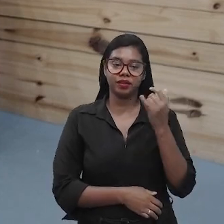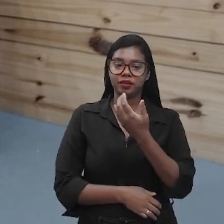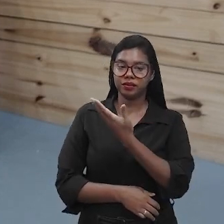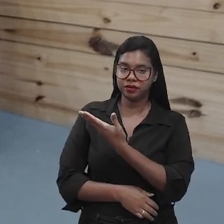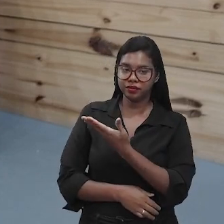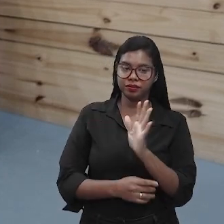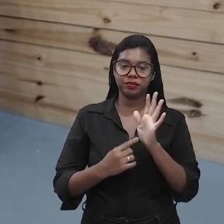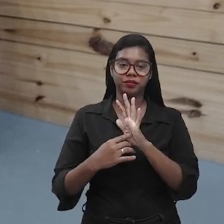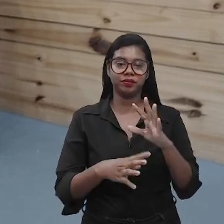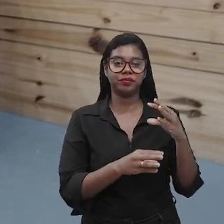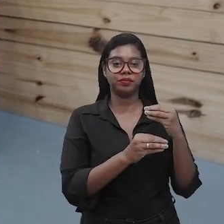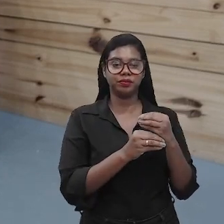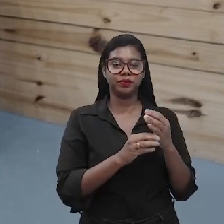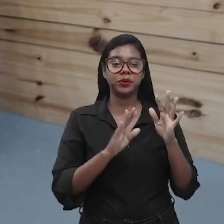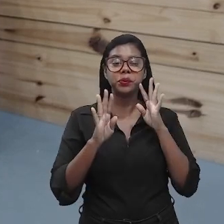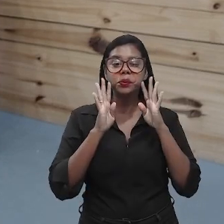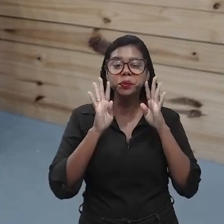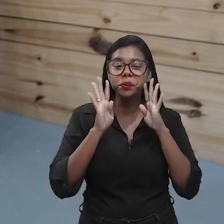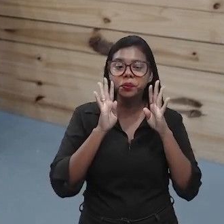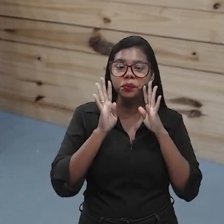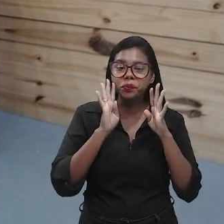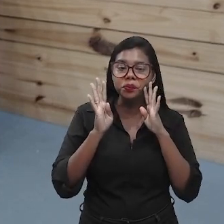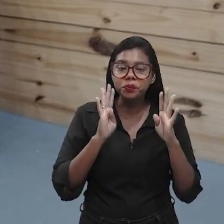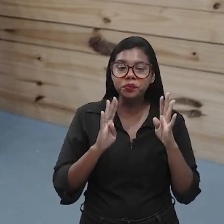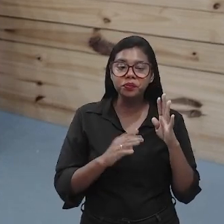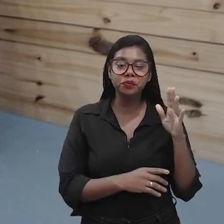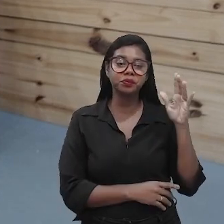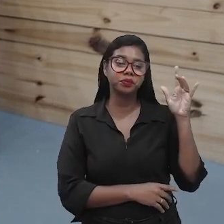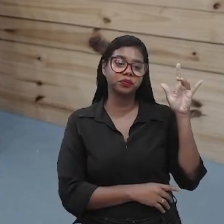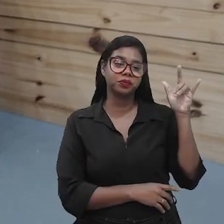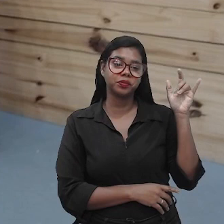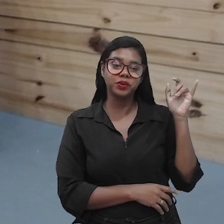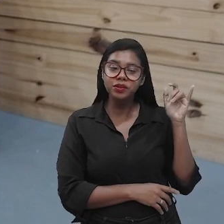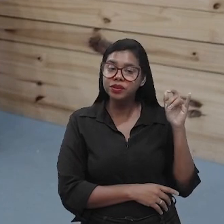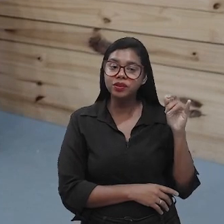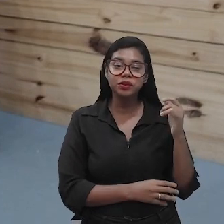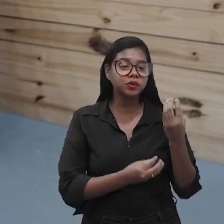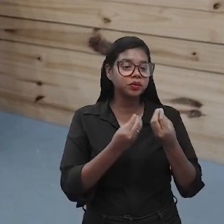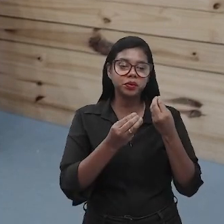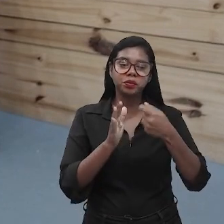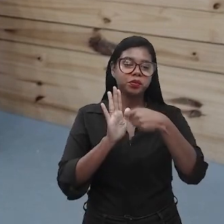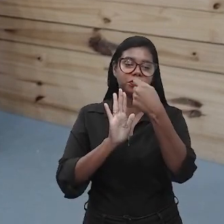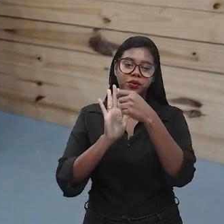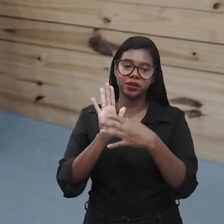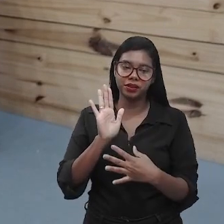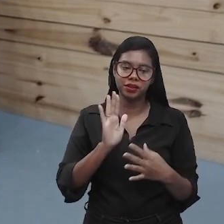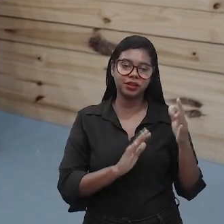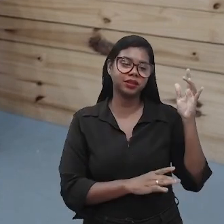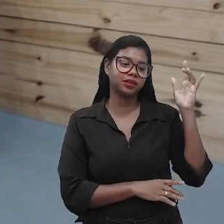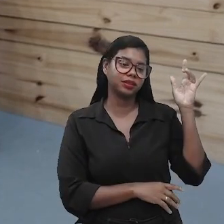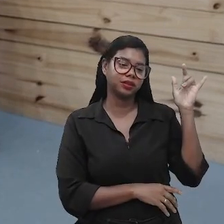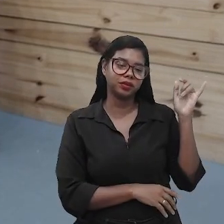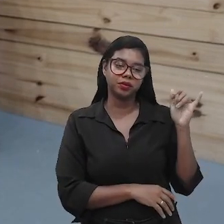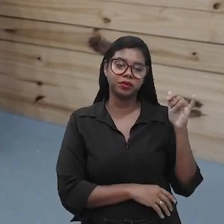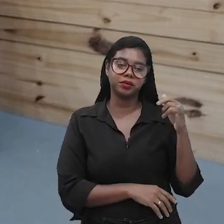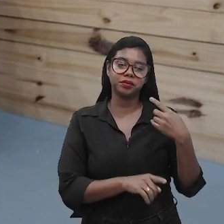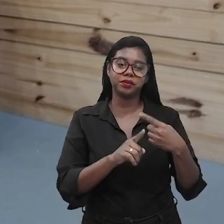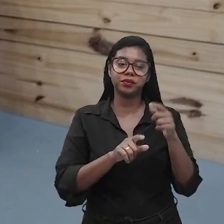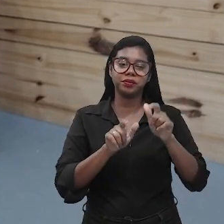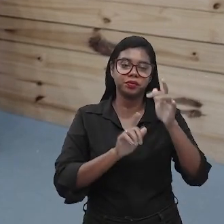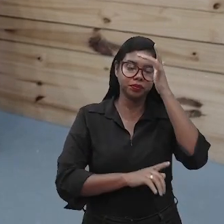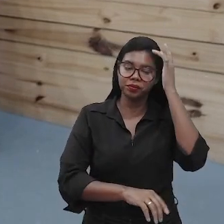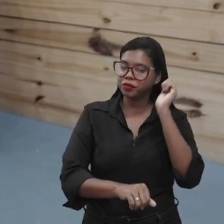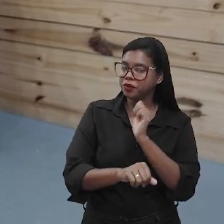Facebook. Então, no Instagram não adiantava eu querer colocar o diário de escrita no próprio Instagram. Então, eu fazia a divulgação do